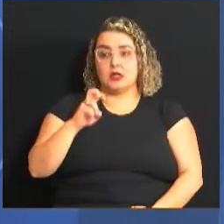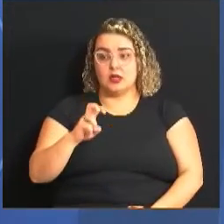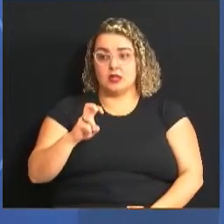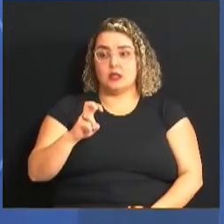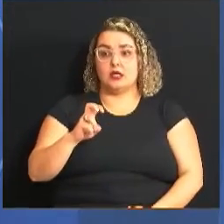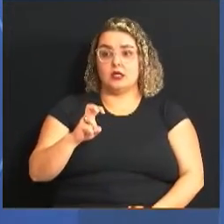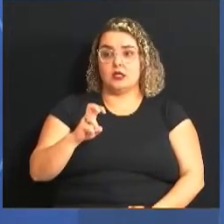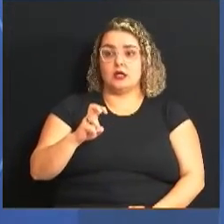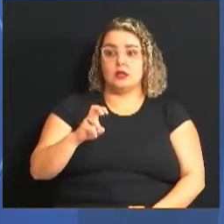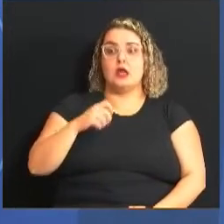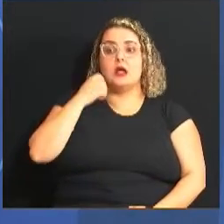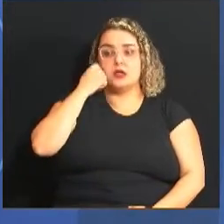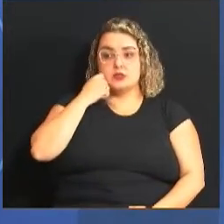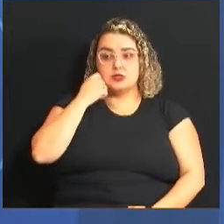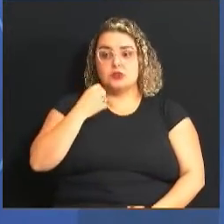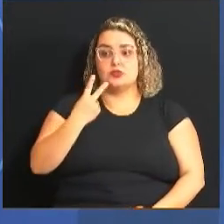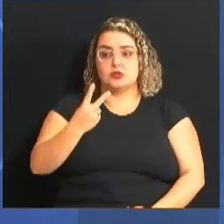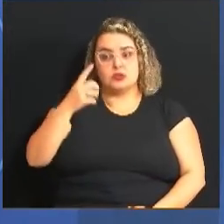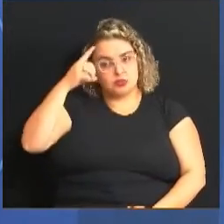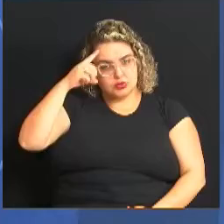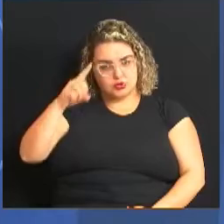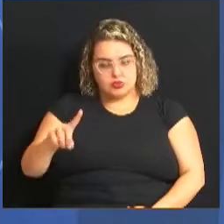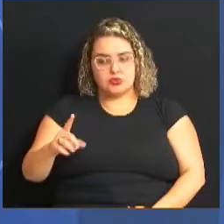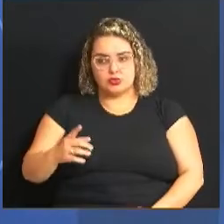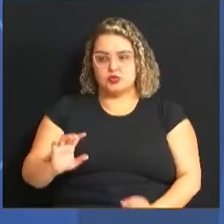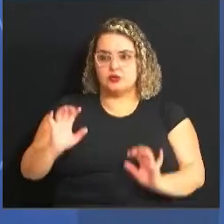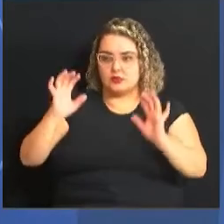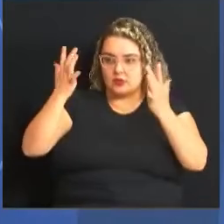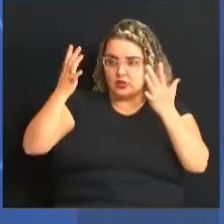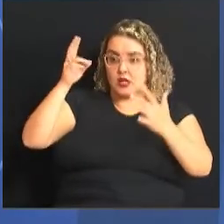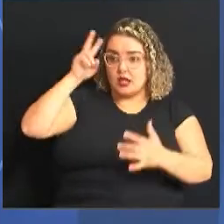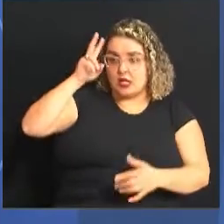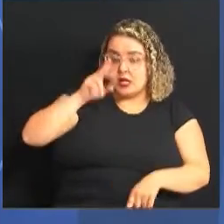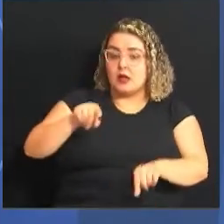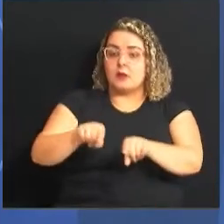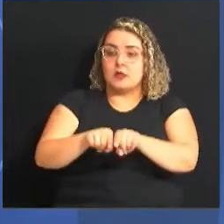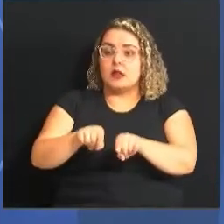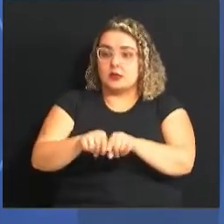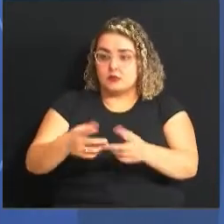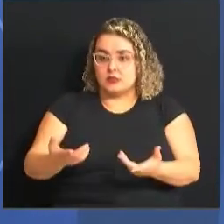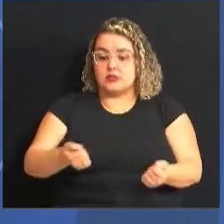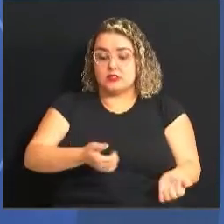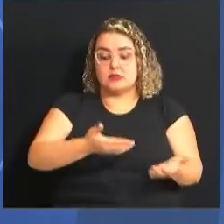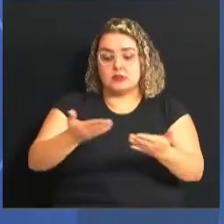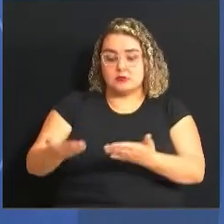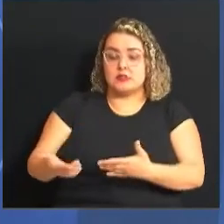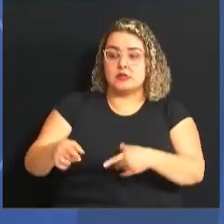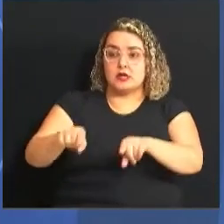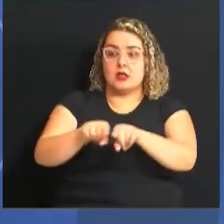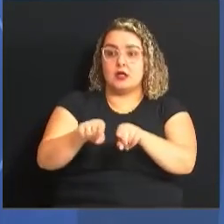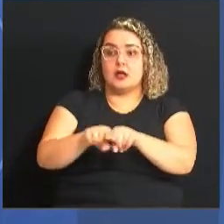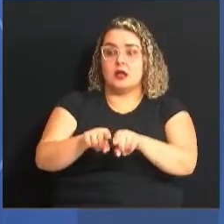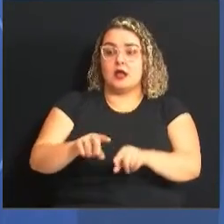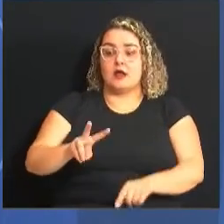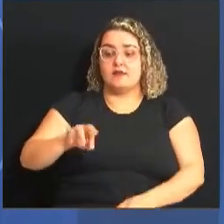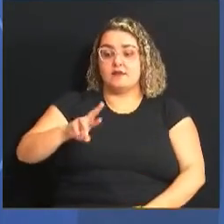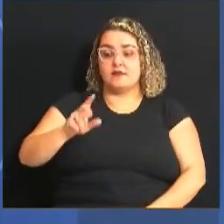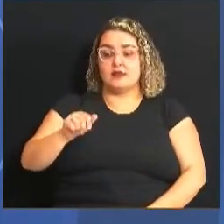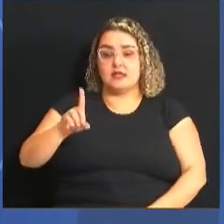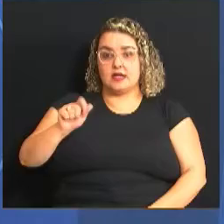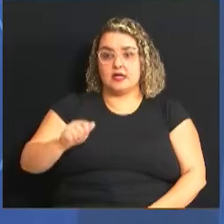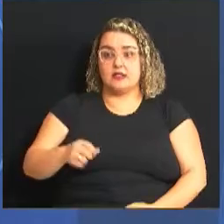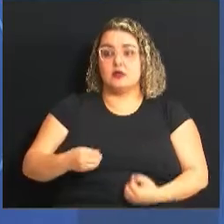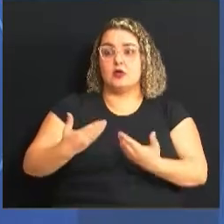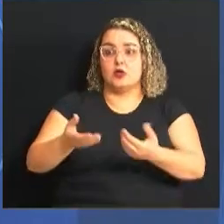apresentações artísticas em 2 dias de festival. A gente lembra também que, além das apresentações, a Virada oferece um curso